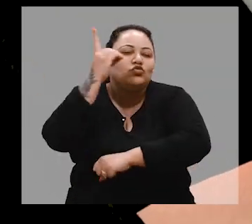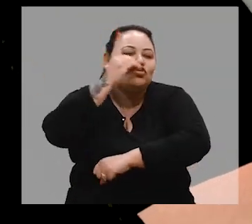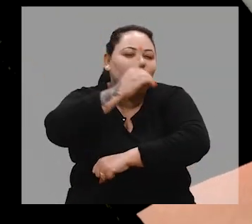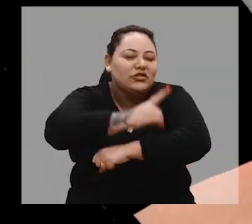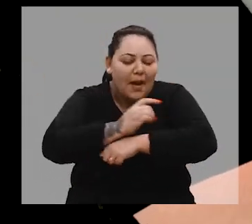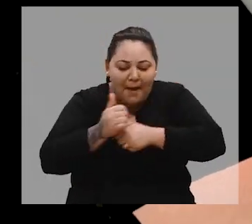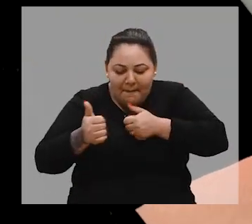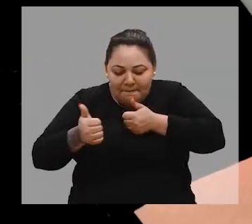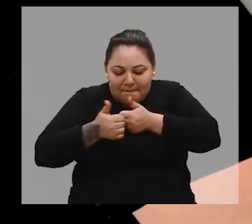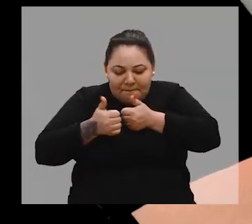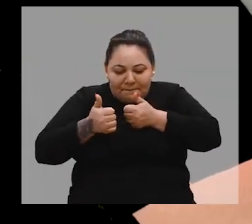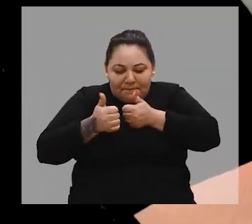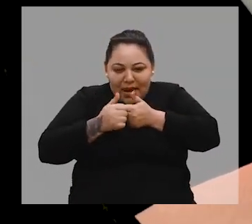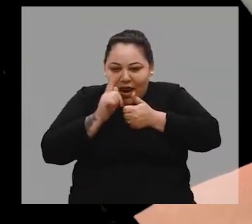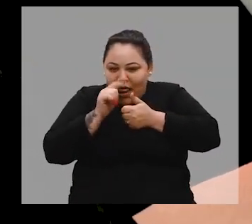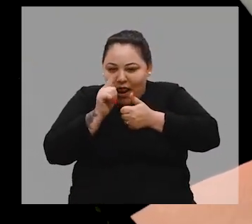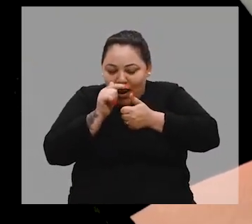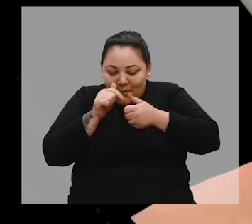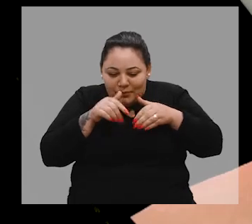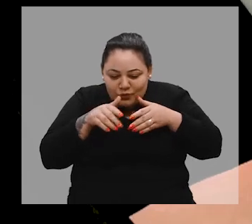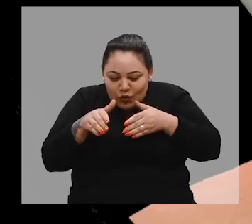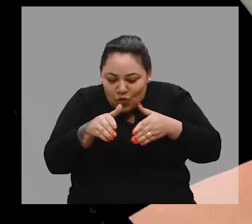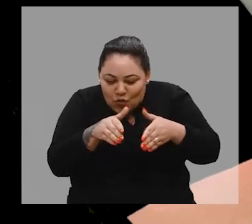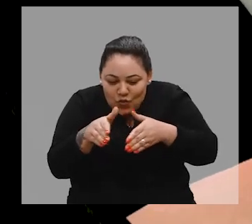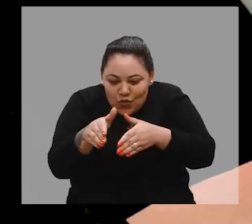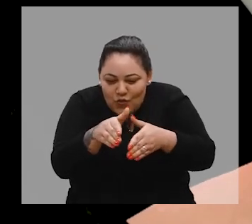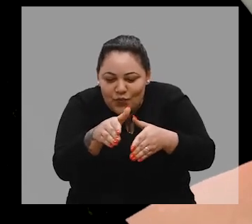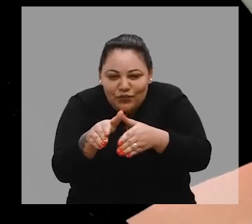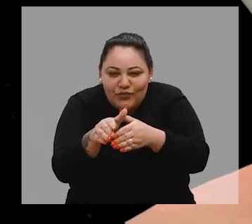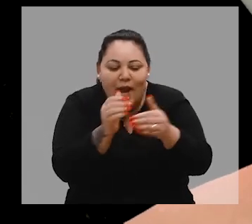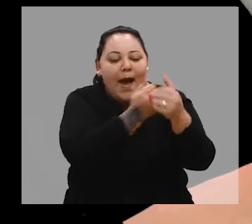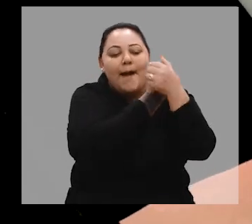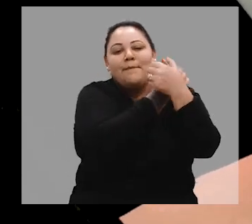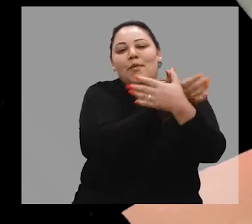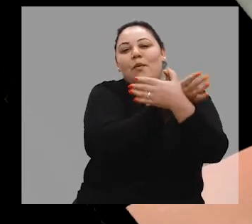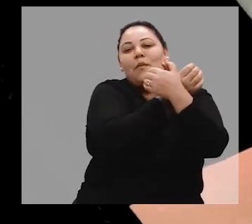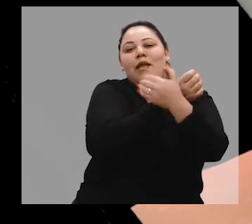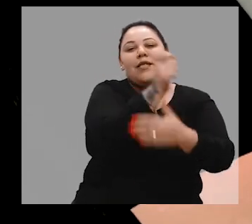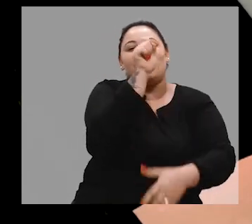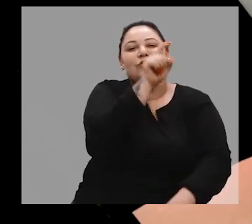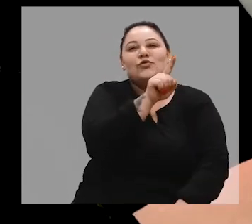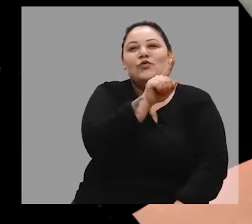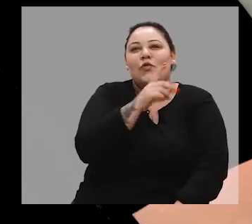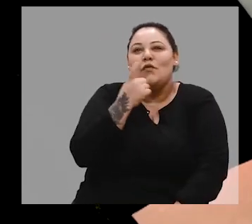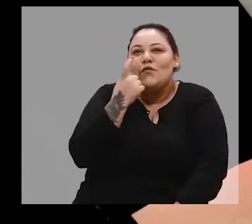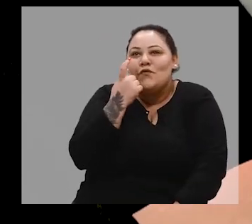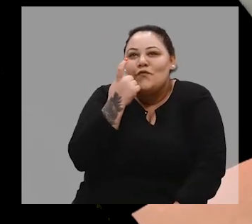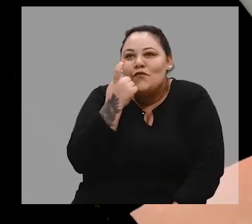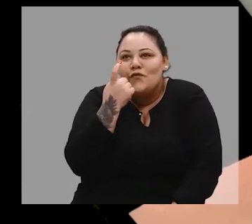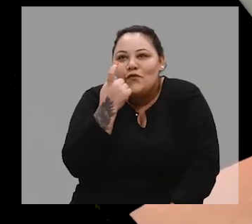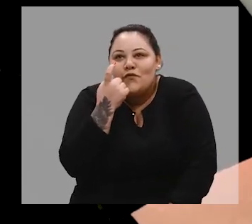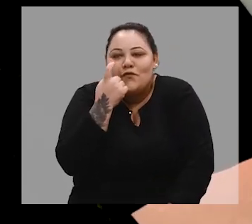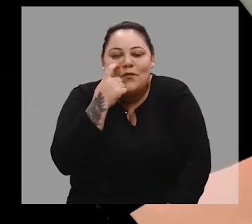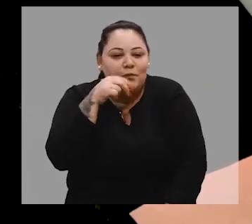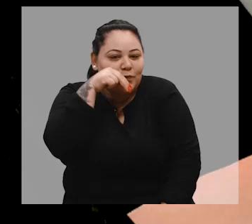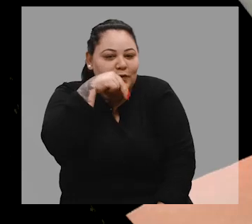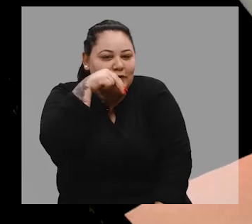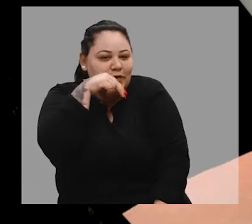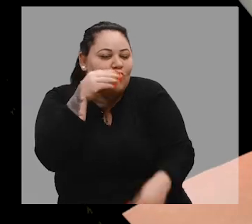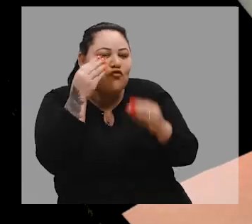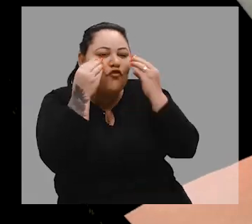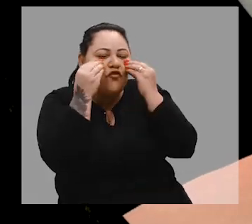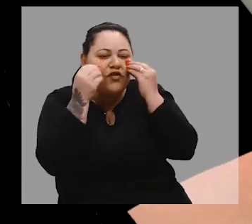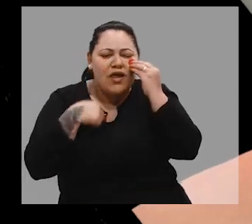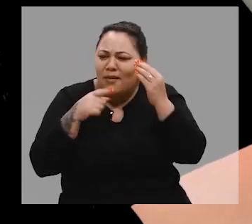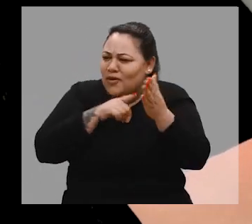dia, perto do riacho, a borboleta azul viu o esquilo fofinho triste. Voou até ele e perguntou: "O que